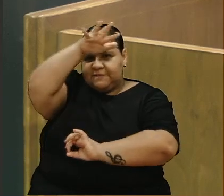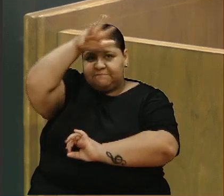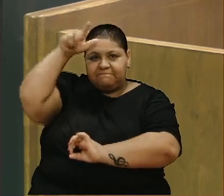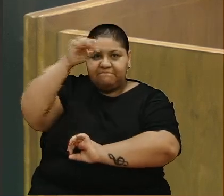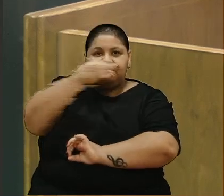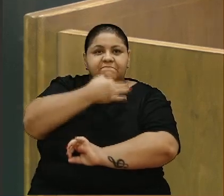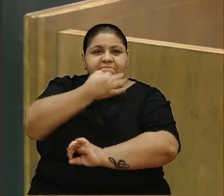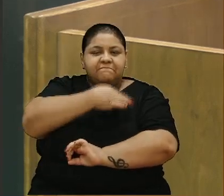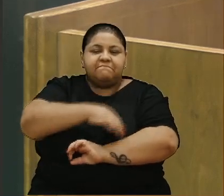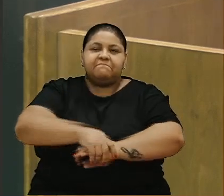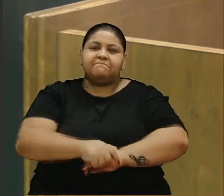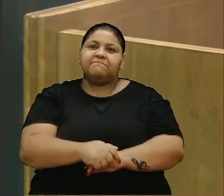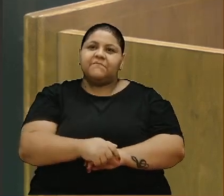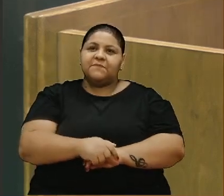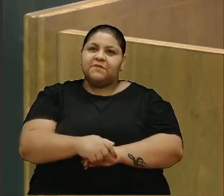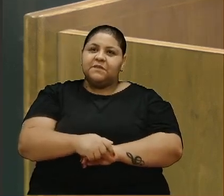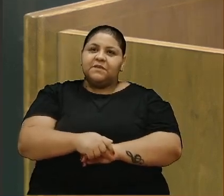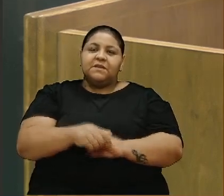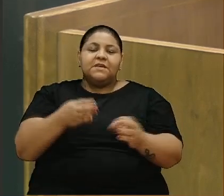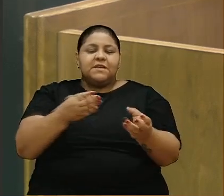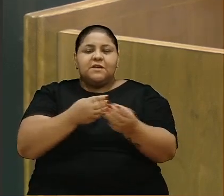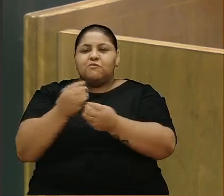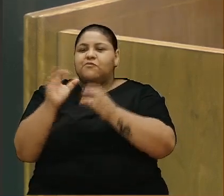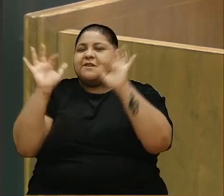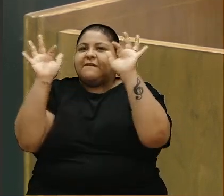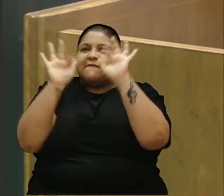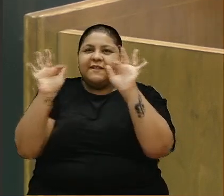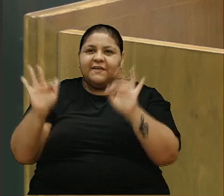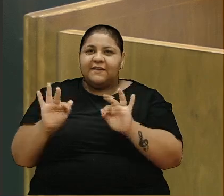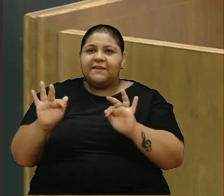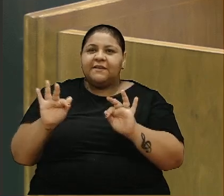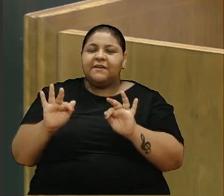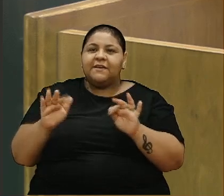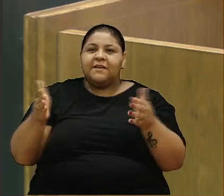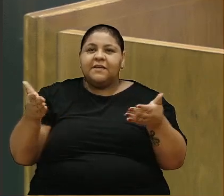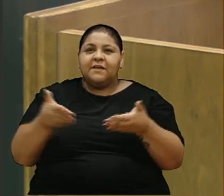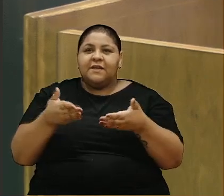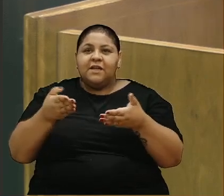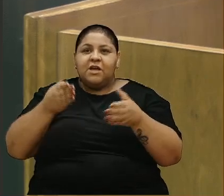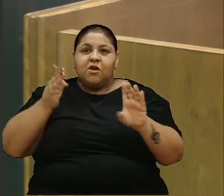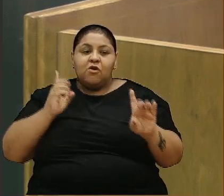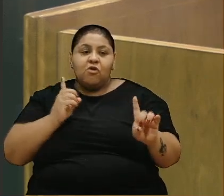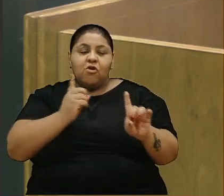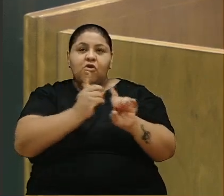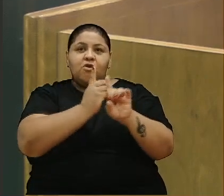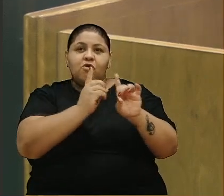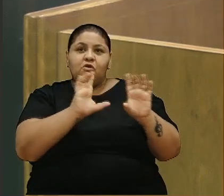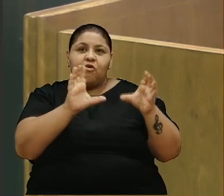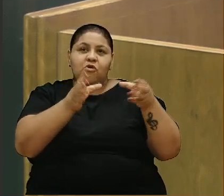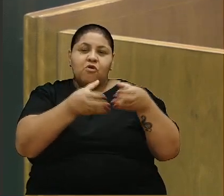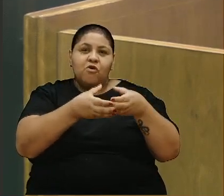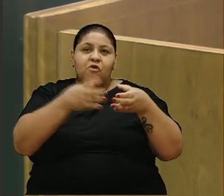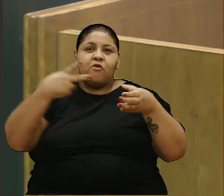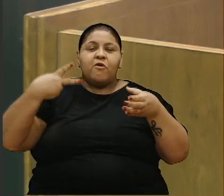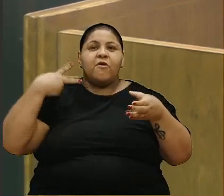do Sul. É com uma enorme satisfação que eu encontro este ano um grupo de